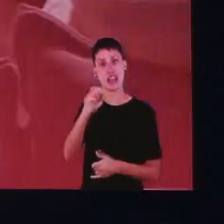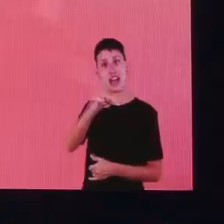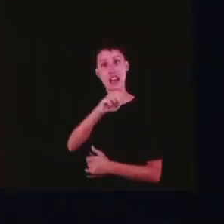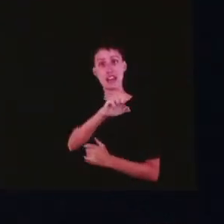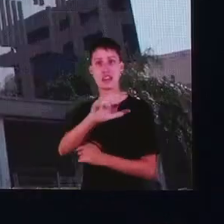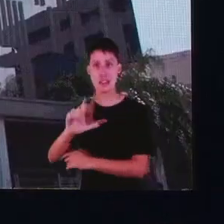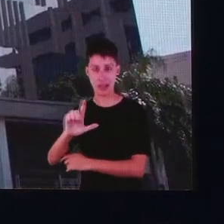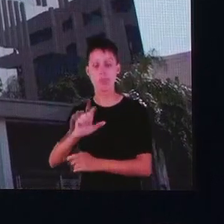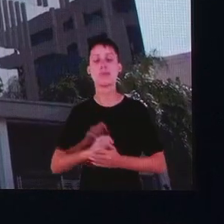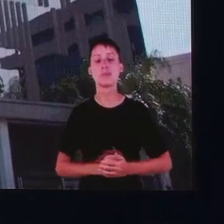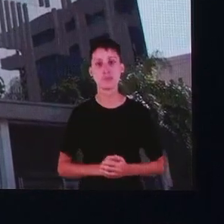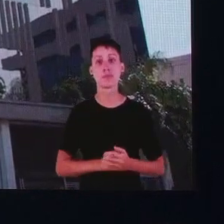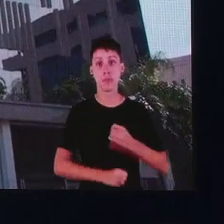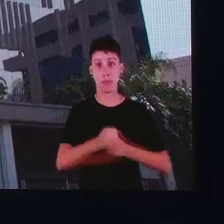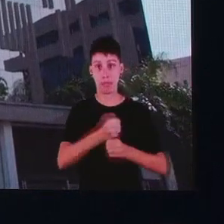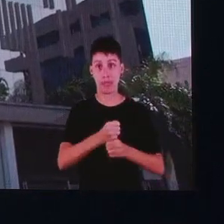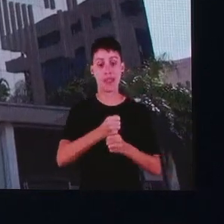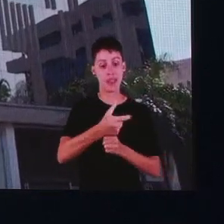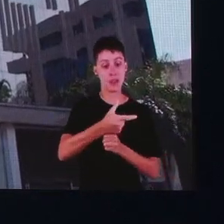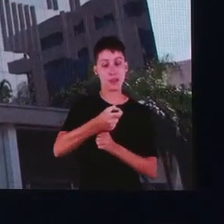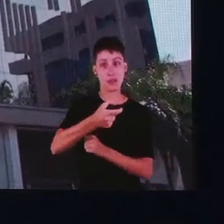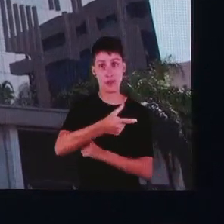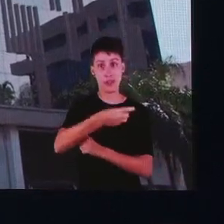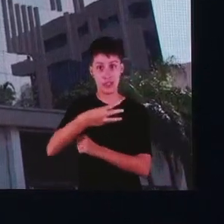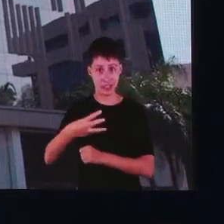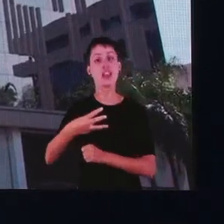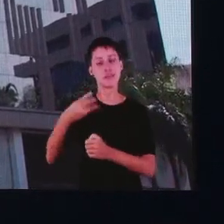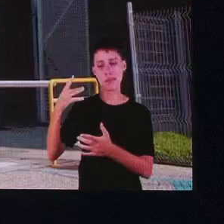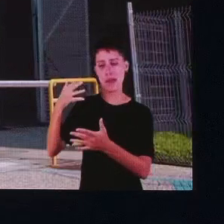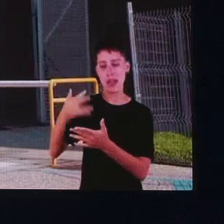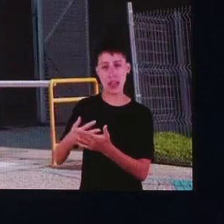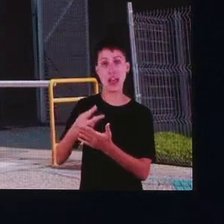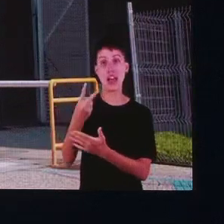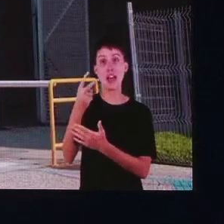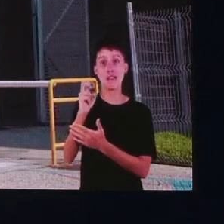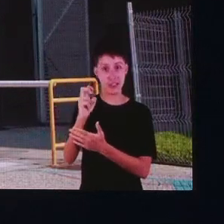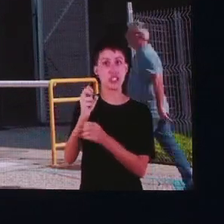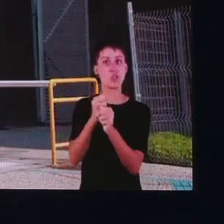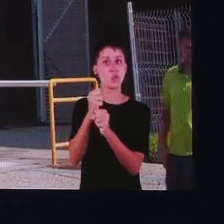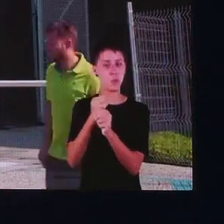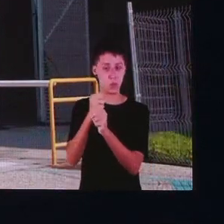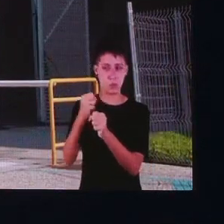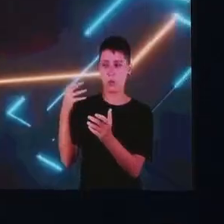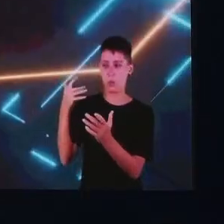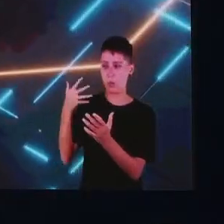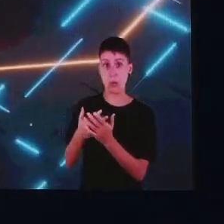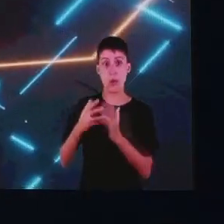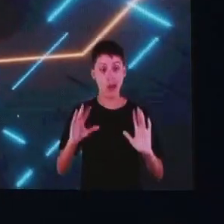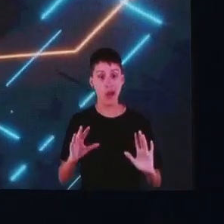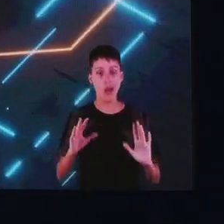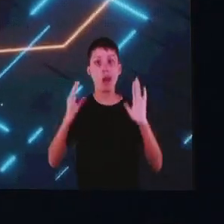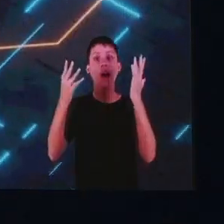ANEEL. Em 2023, completamos 25 anos de existência. Comemoramos